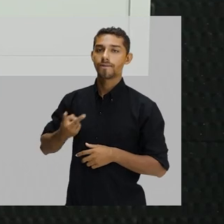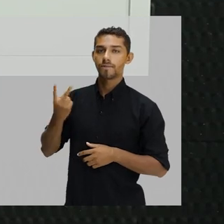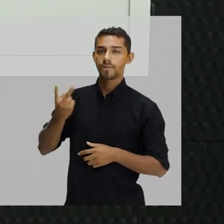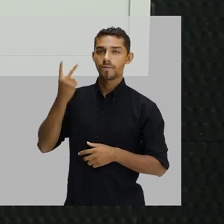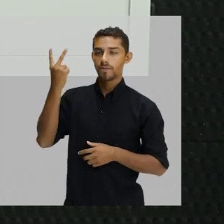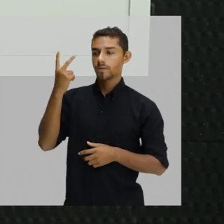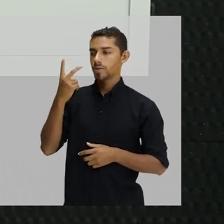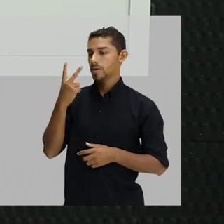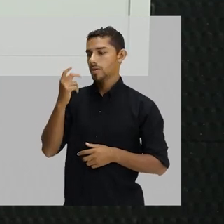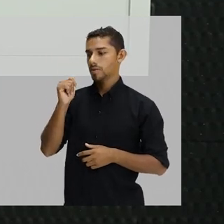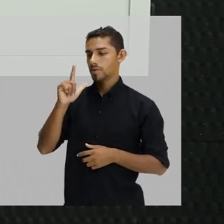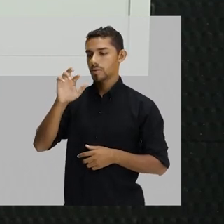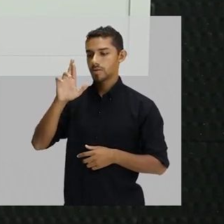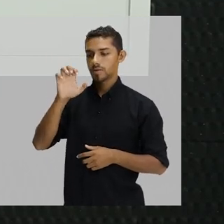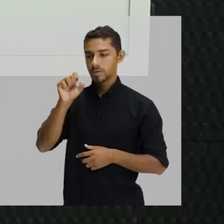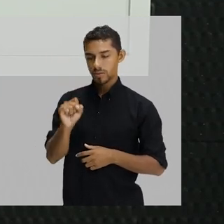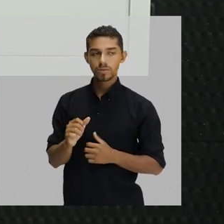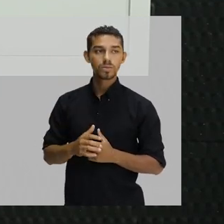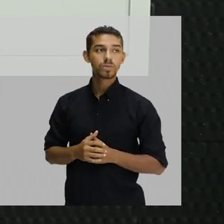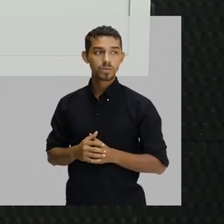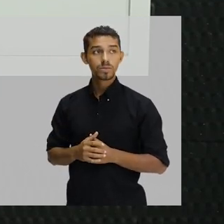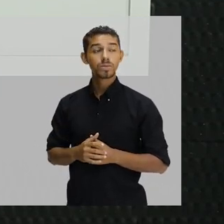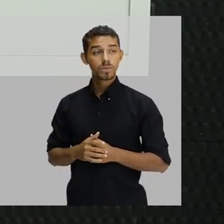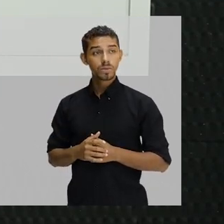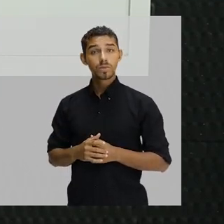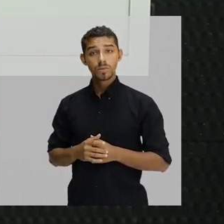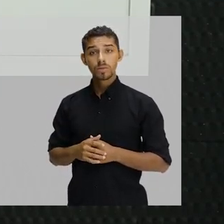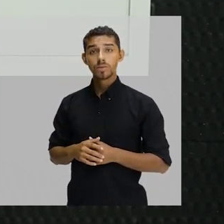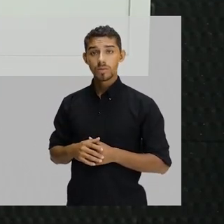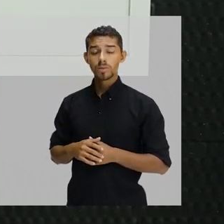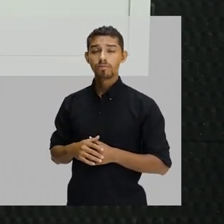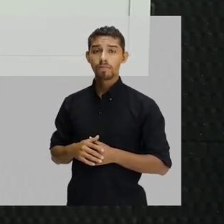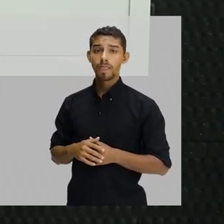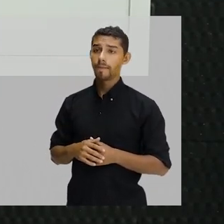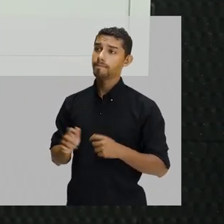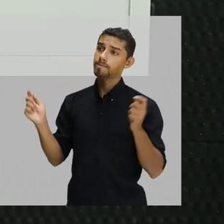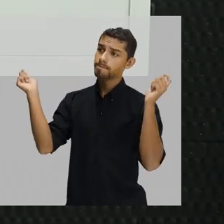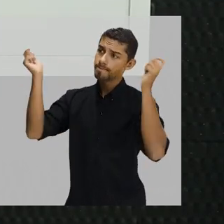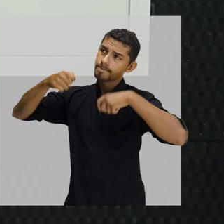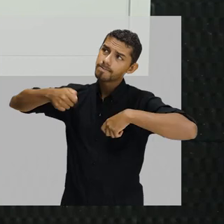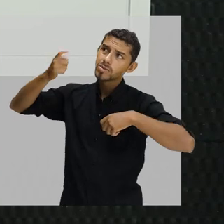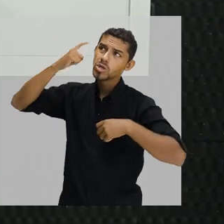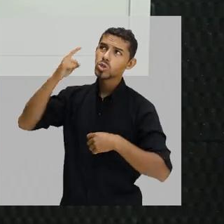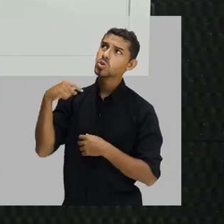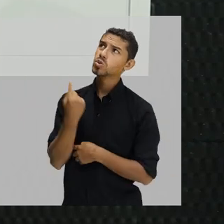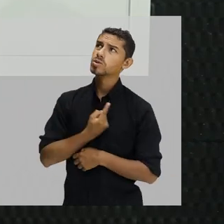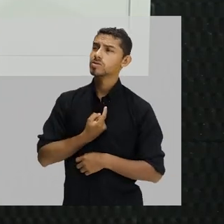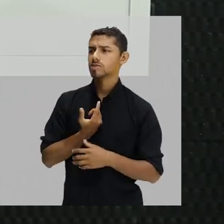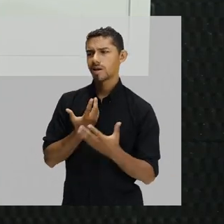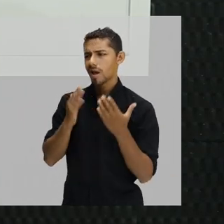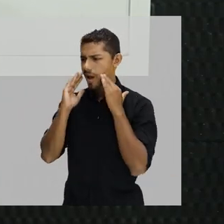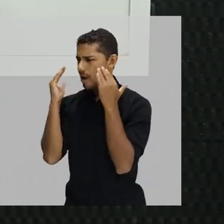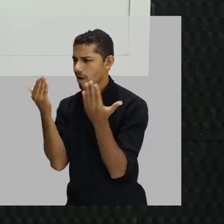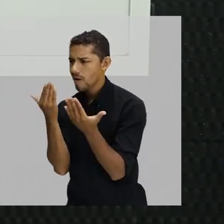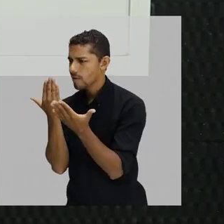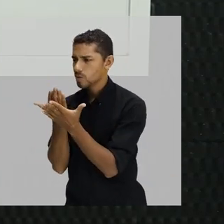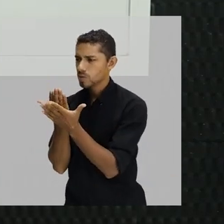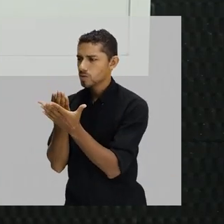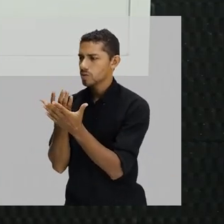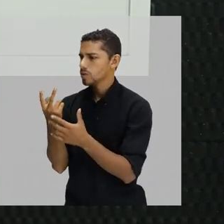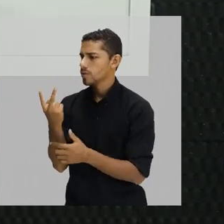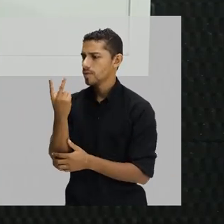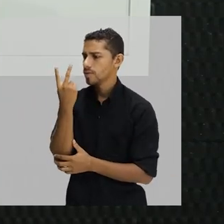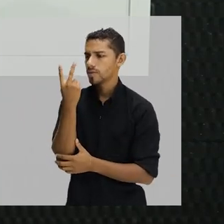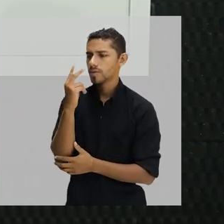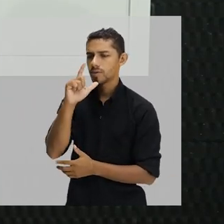em valores. Nós vamos ter aulas aqui para falar sobre isso, valores. Não é a nossa intenção agora estudar valores, a famosa, olha que